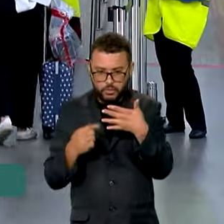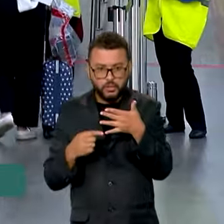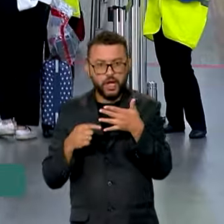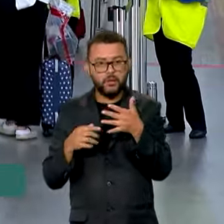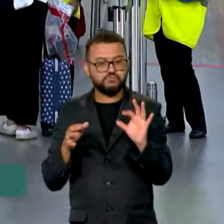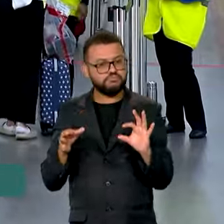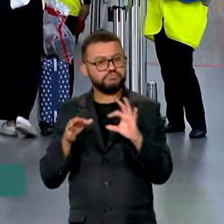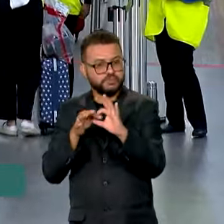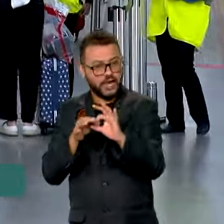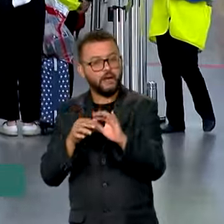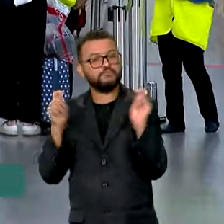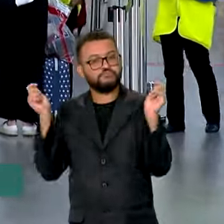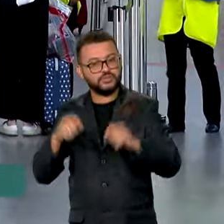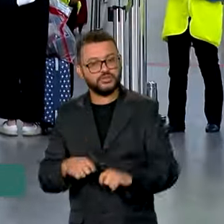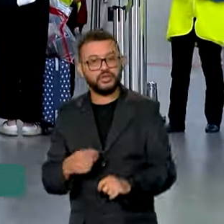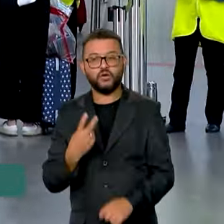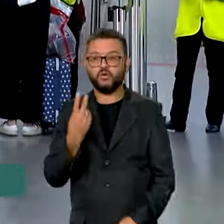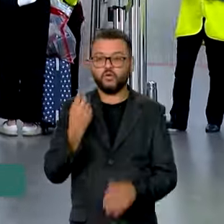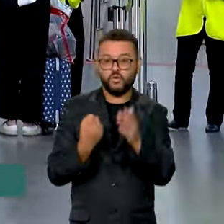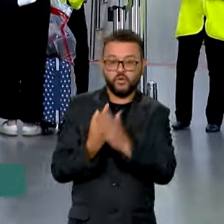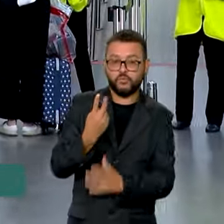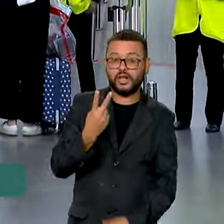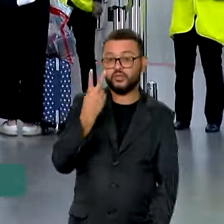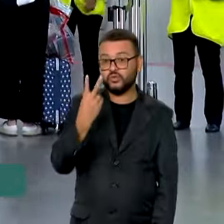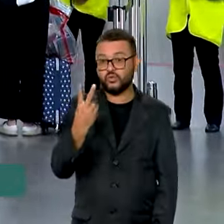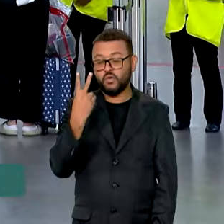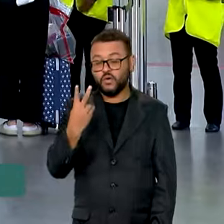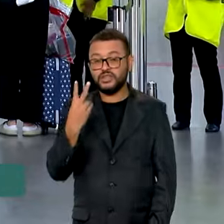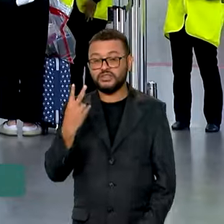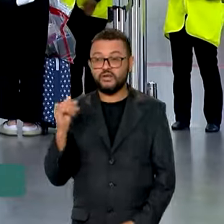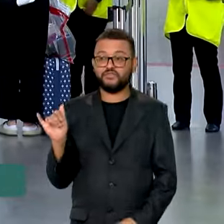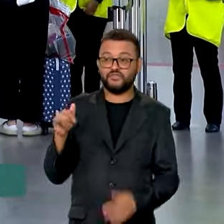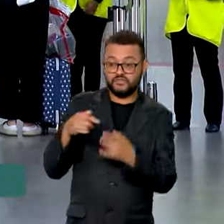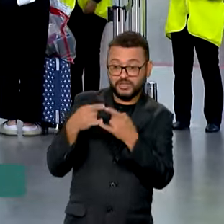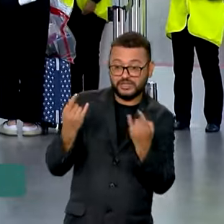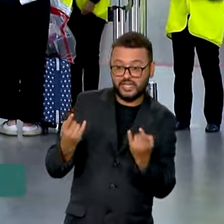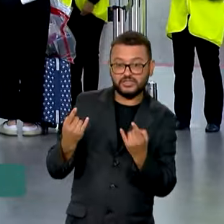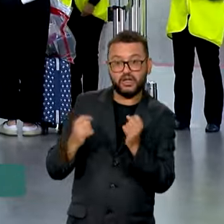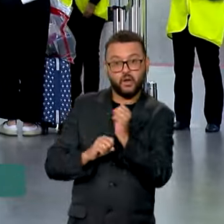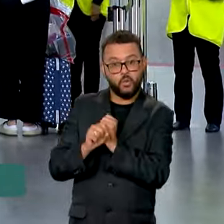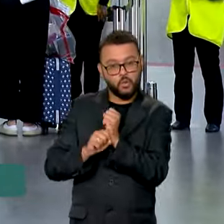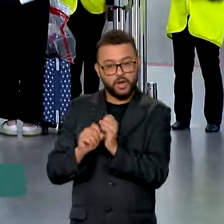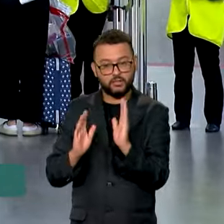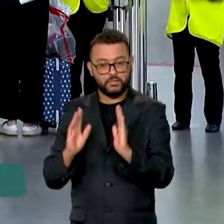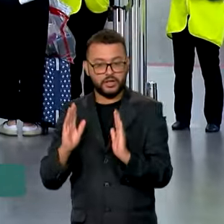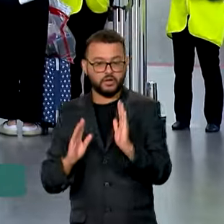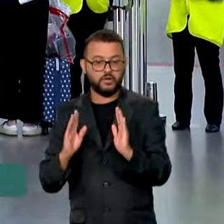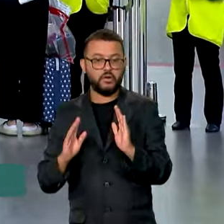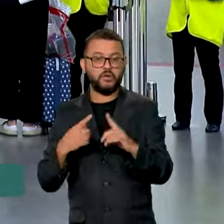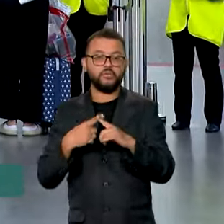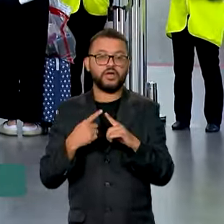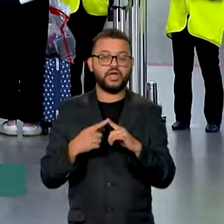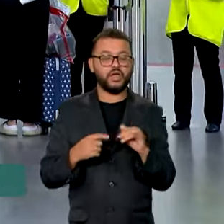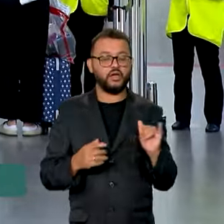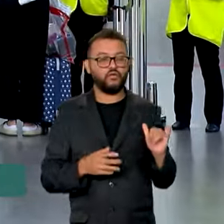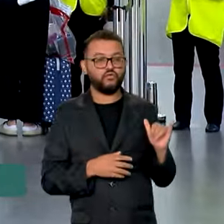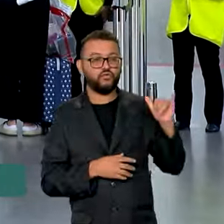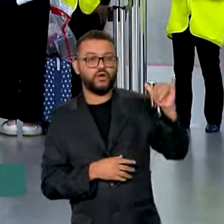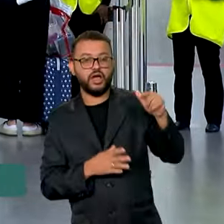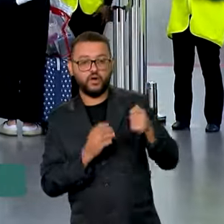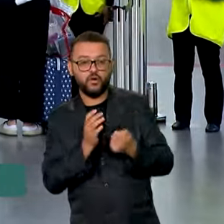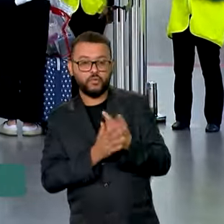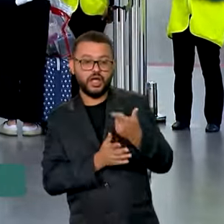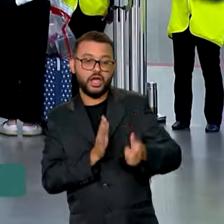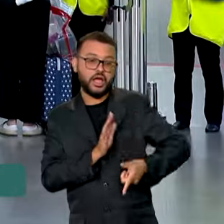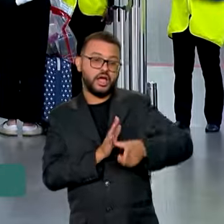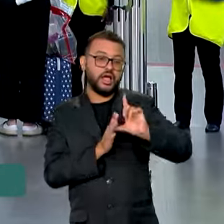requisitos pode comprar até 2 bilhetes aéreos por ano, mas tem que ficar atento, porque voos comprados com